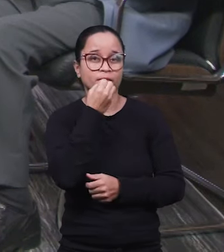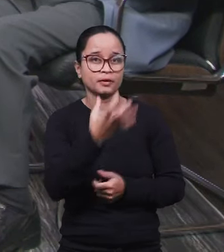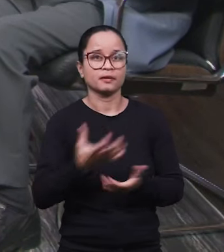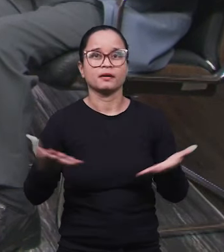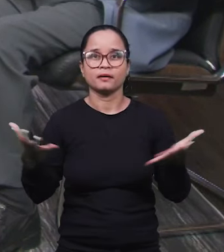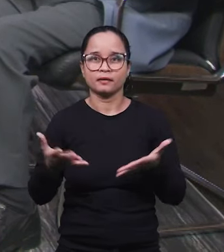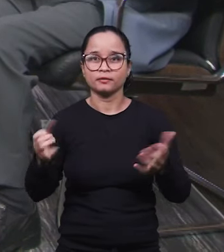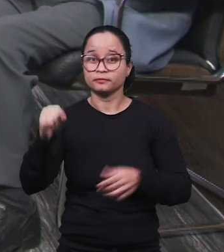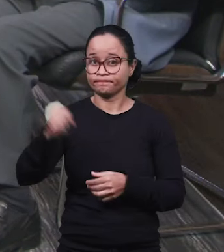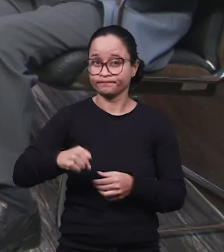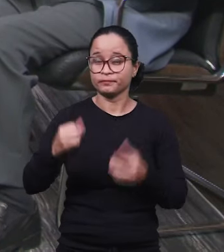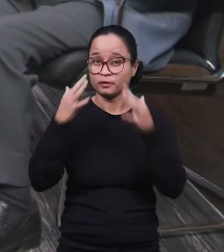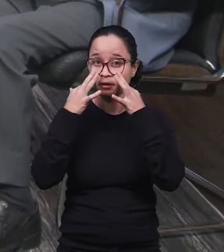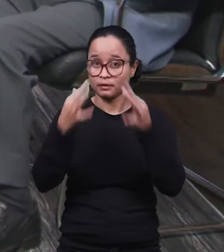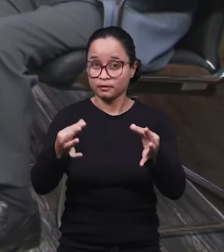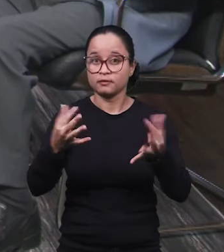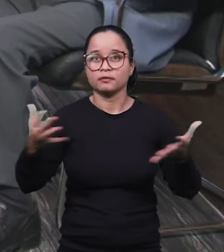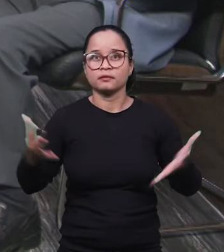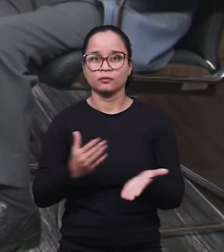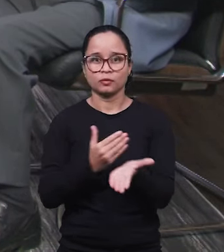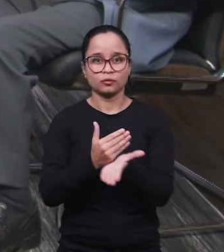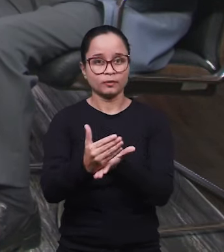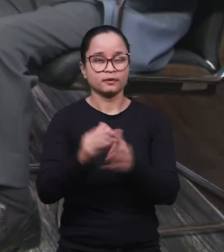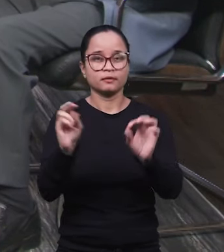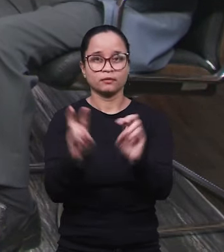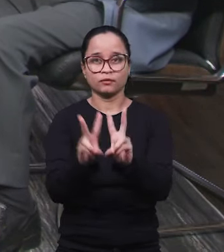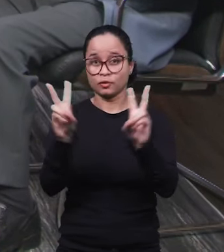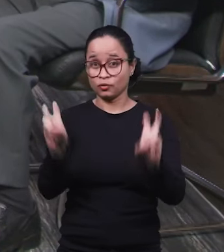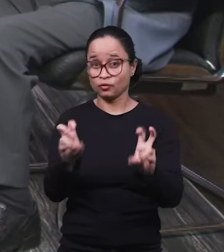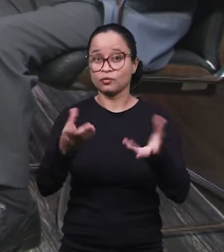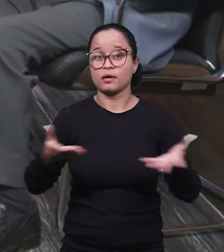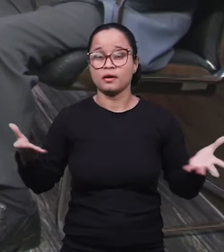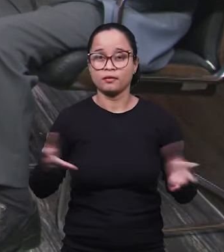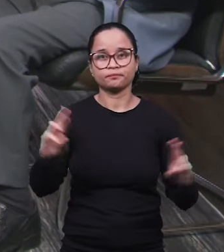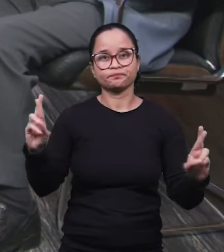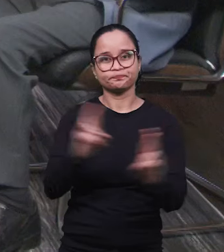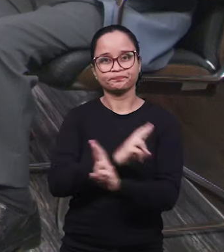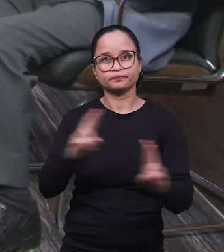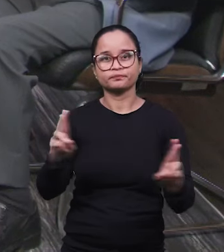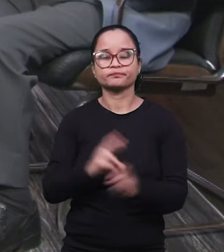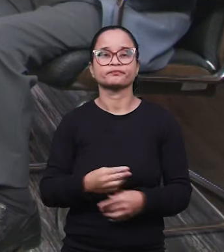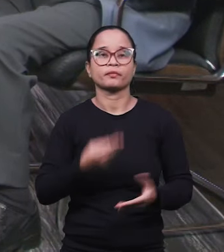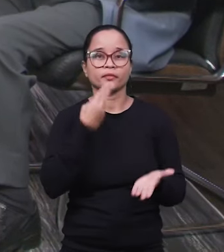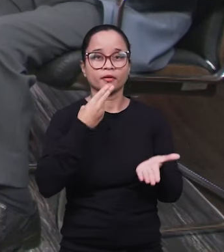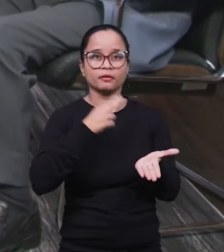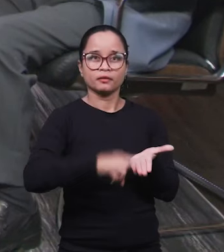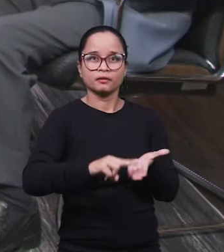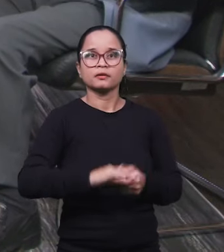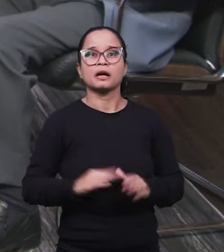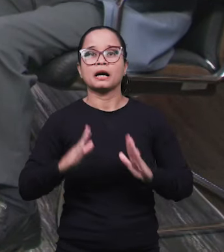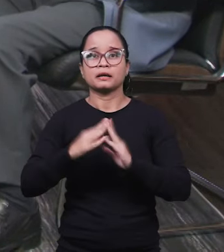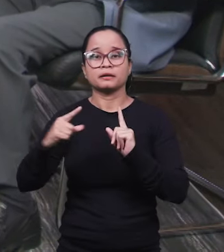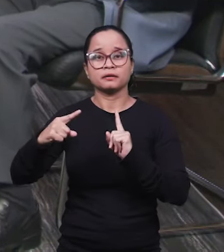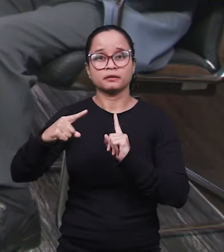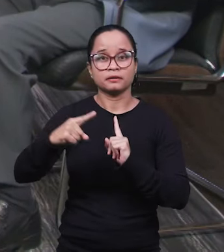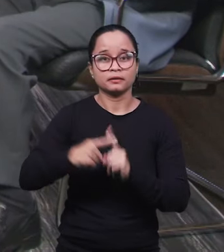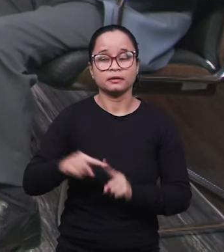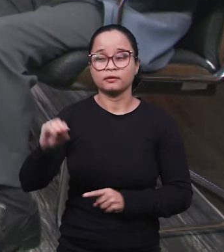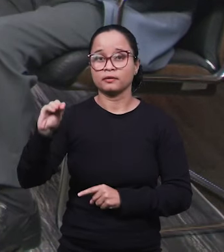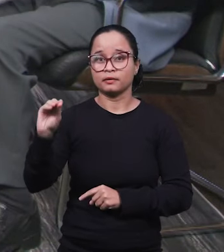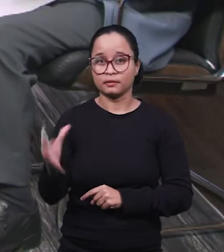vamos convidar a sua atenção para iniciarmos um assunto aqui relacionado às cartas às igrejas da Ásia,